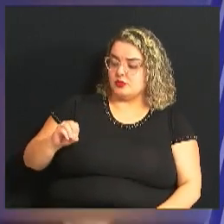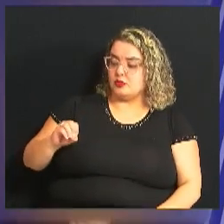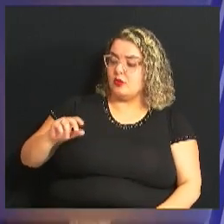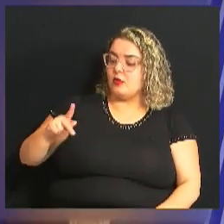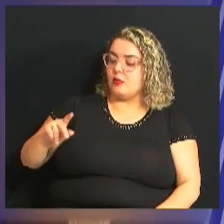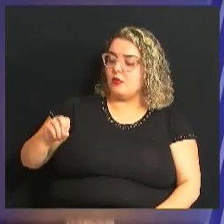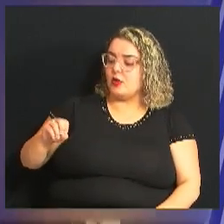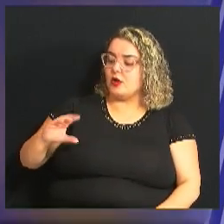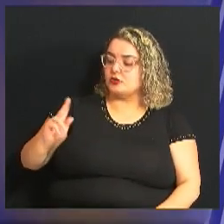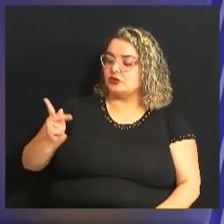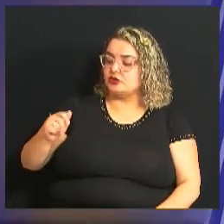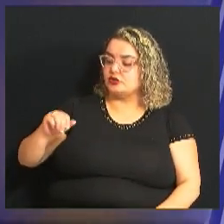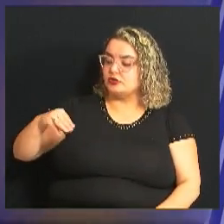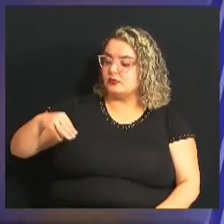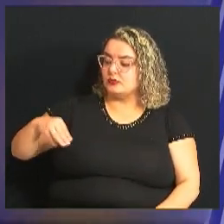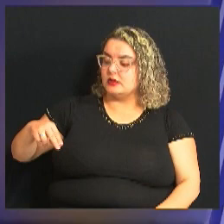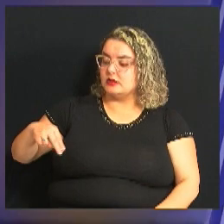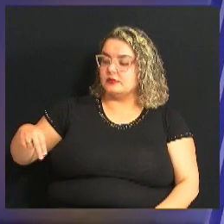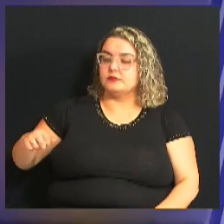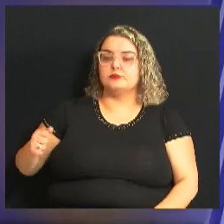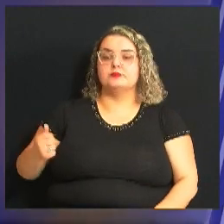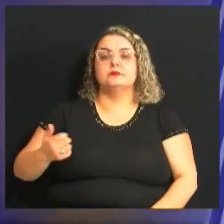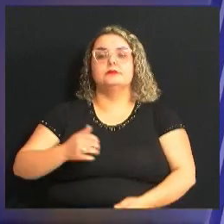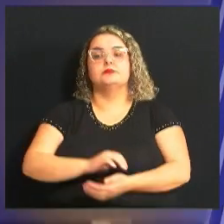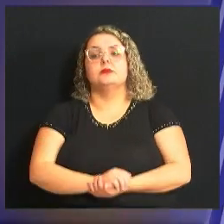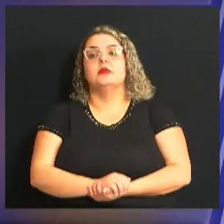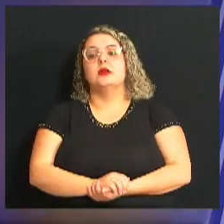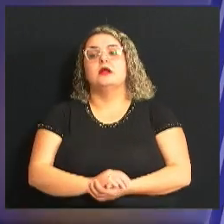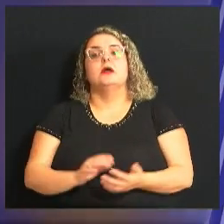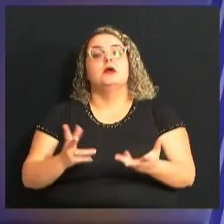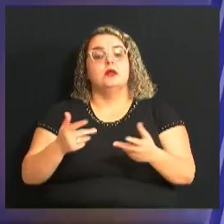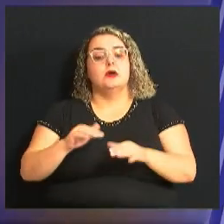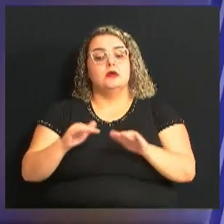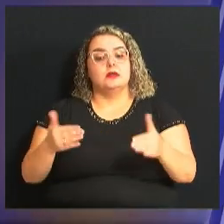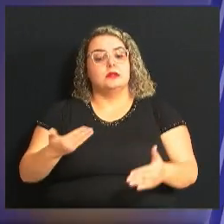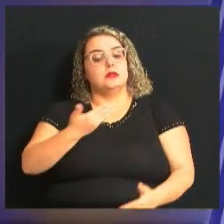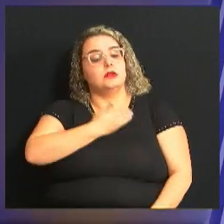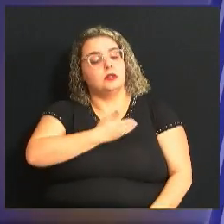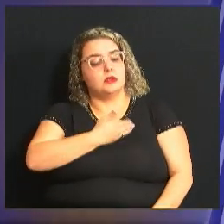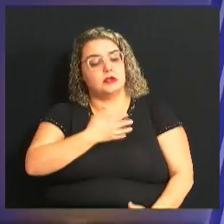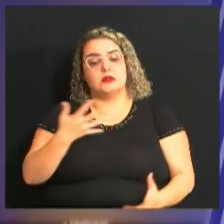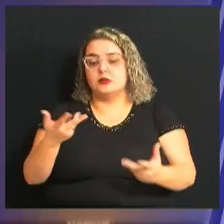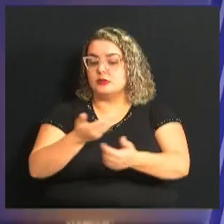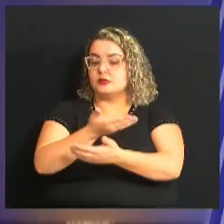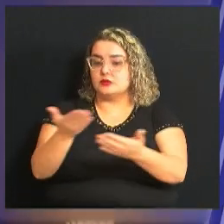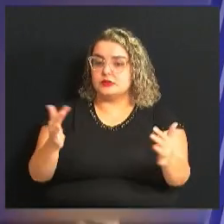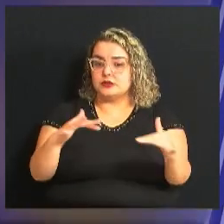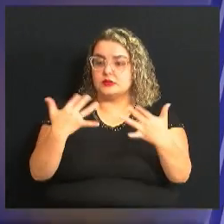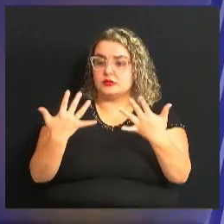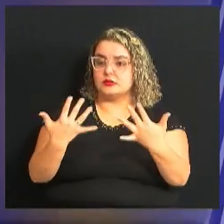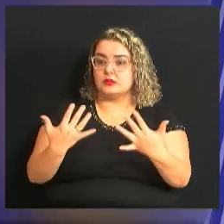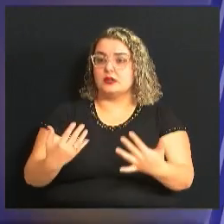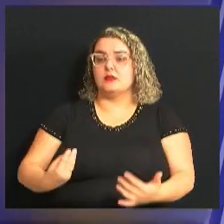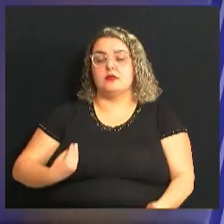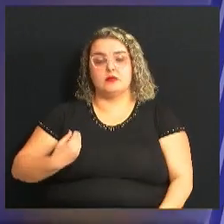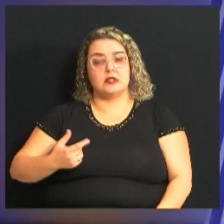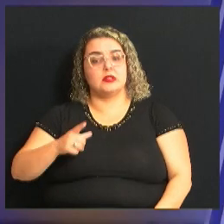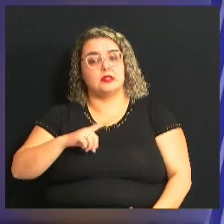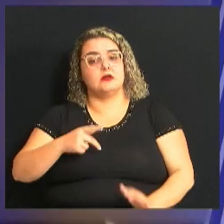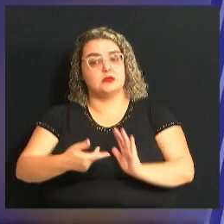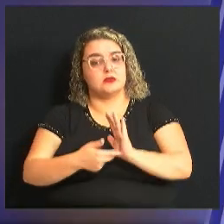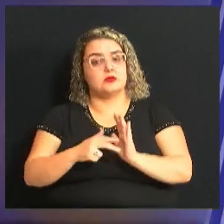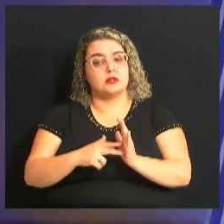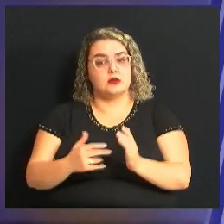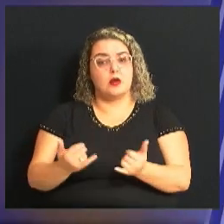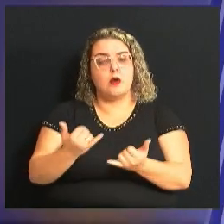as nossas colegas que compõem a mesa, e a todas e todos vocês, a nossa vida ela faz sentido a partir do momento que a gente dedica parte do